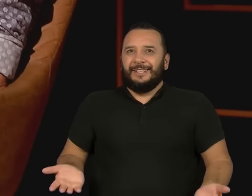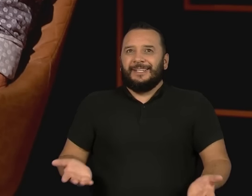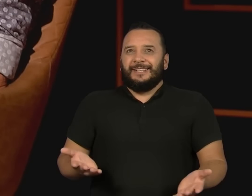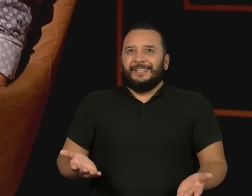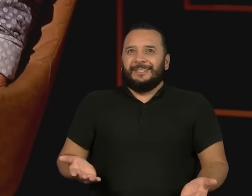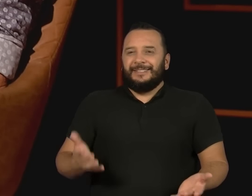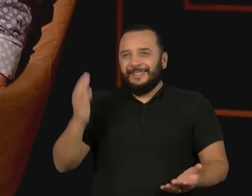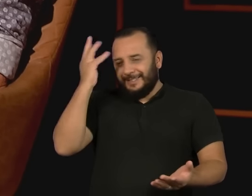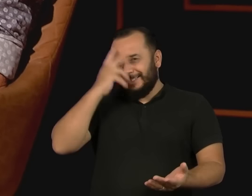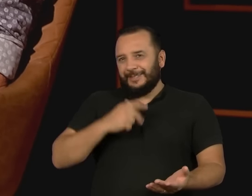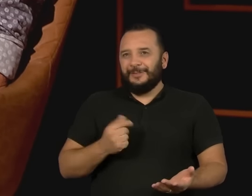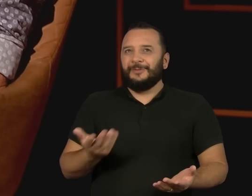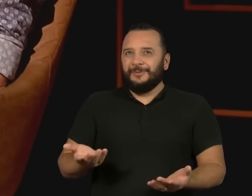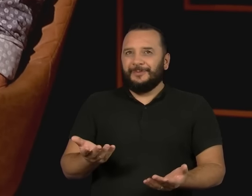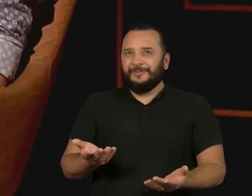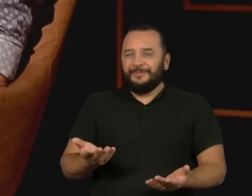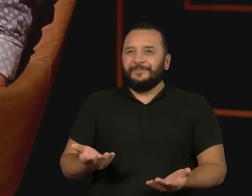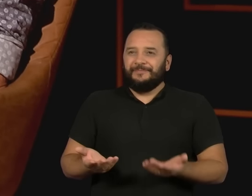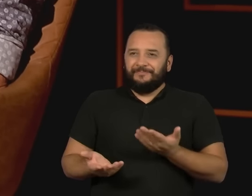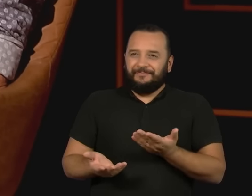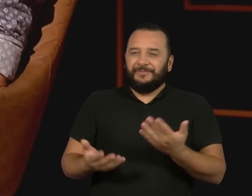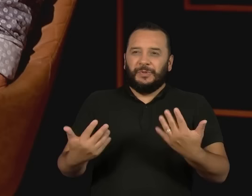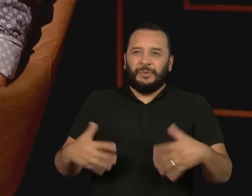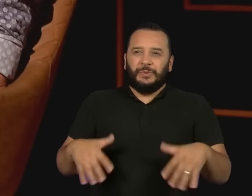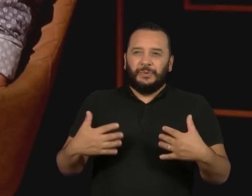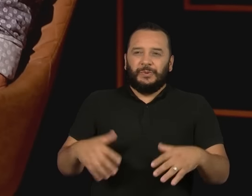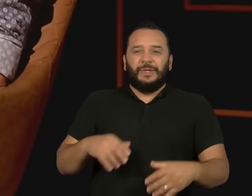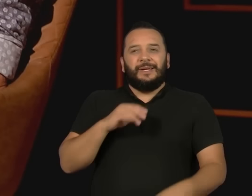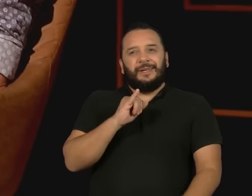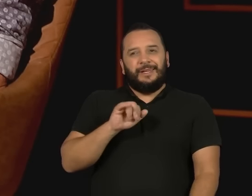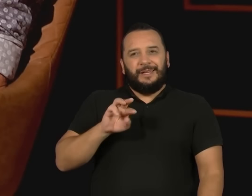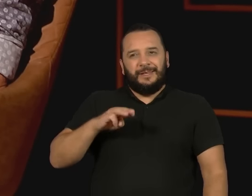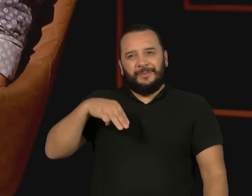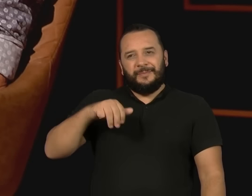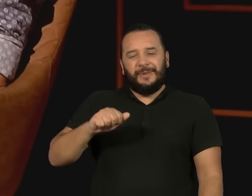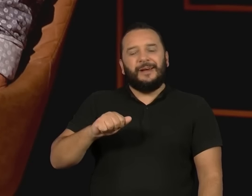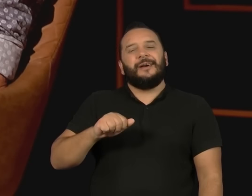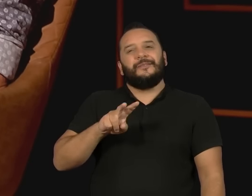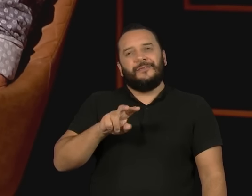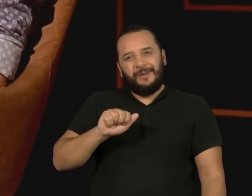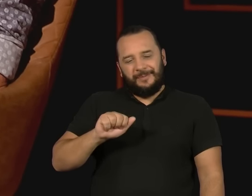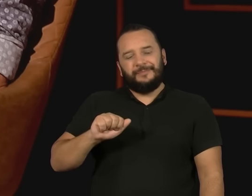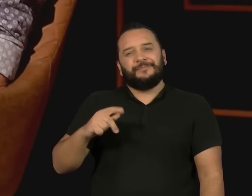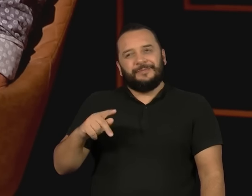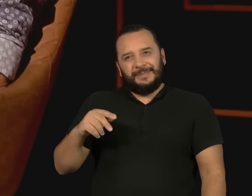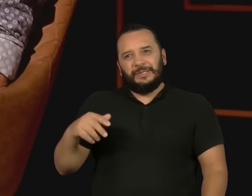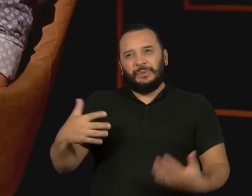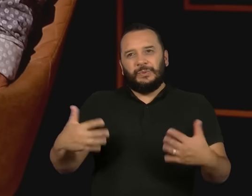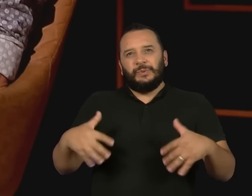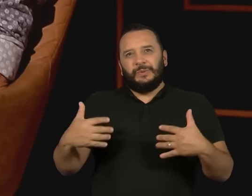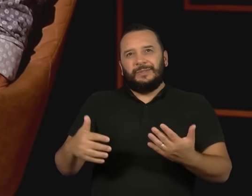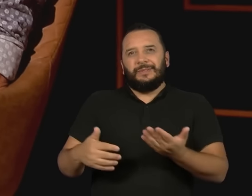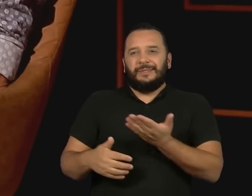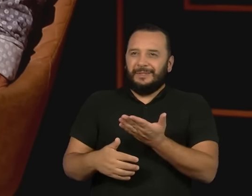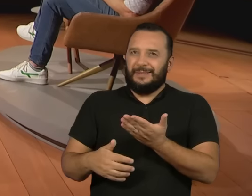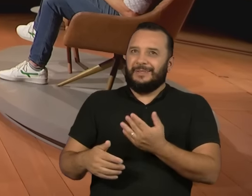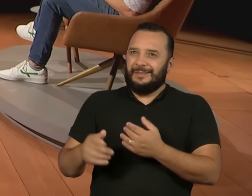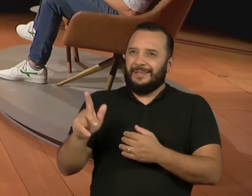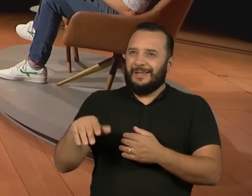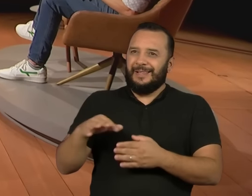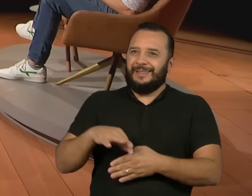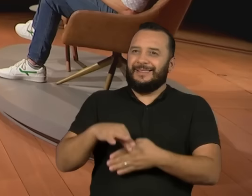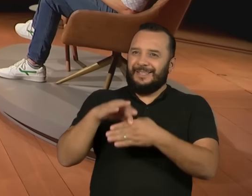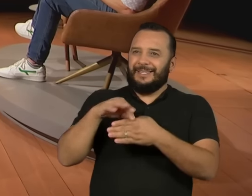Ah, que lindo. E Mavaco foi muito intenso, né? Muito intenso, um tour de force mesmo. E o Farjala é esse Midas, né? O que